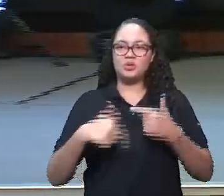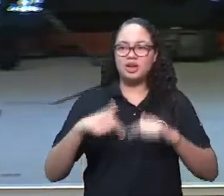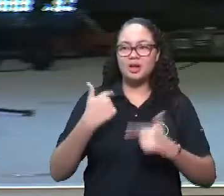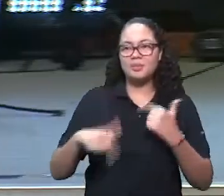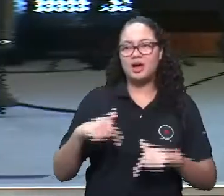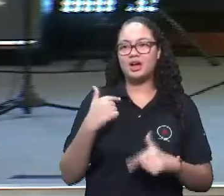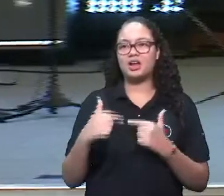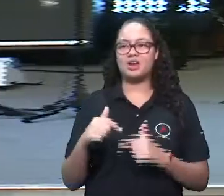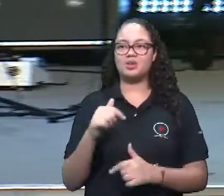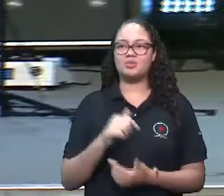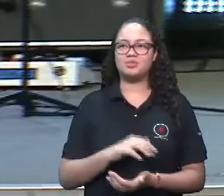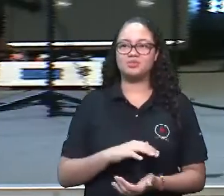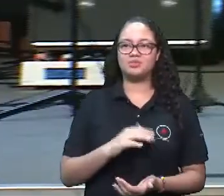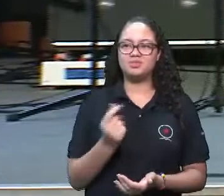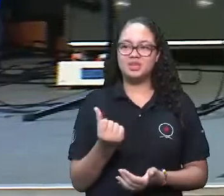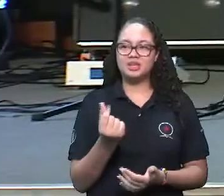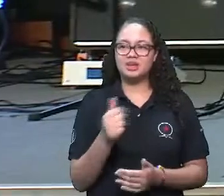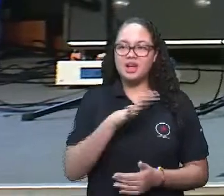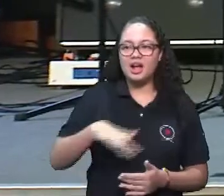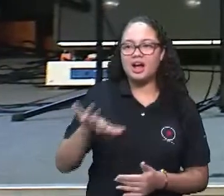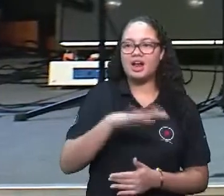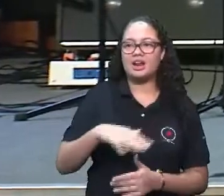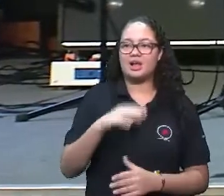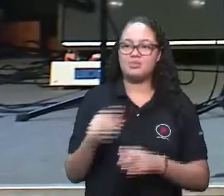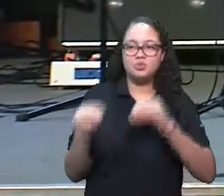transferiram para Vilar dos Teles.